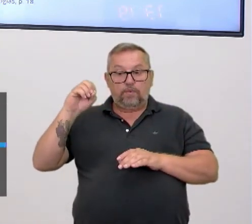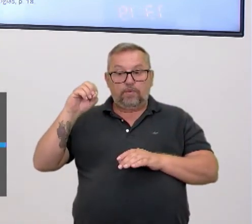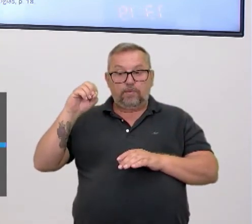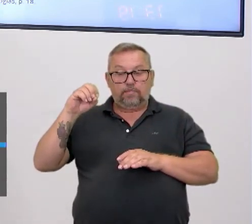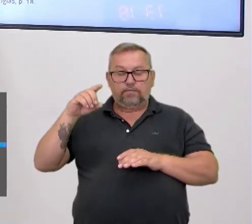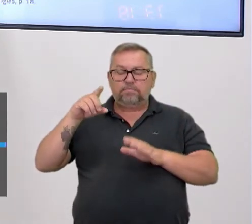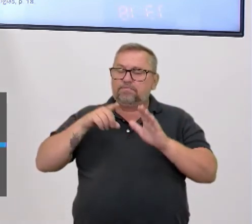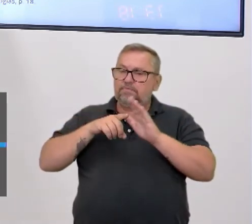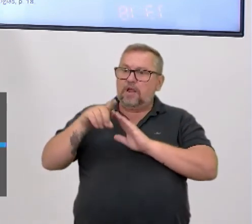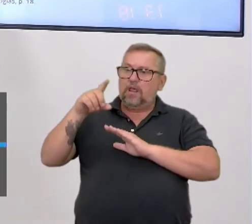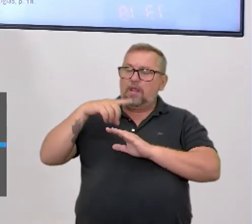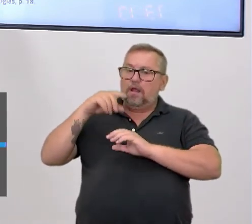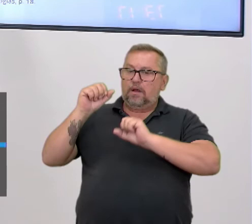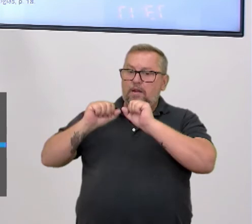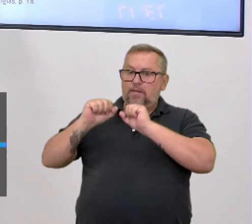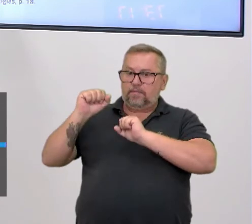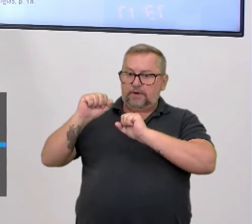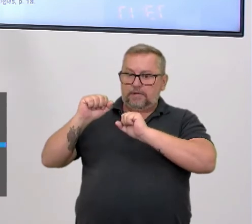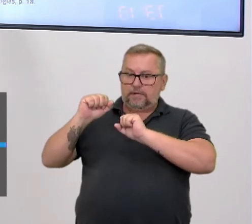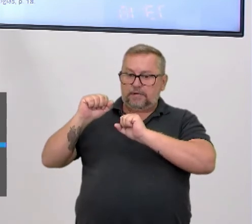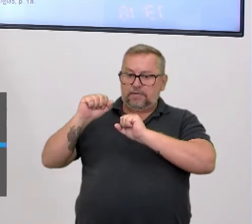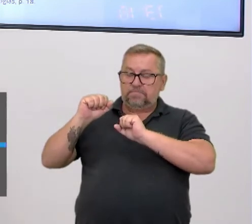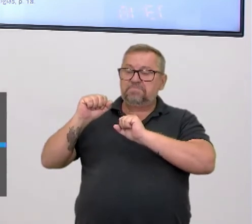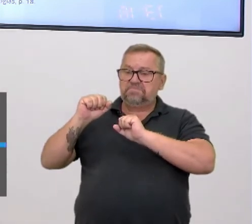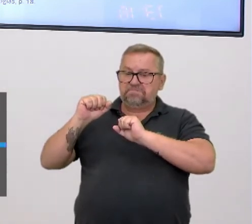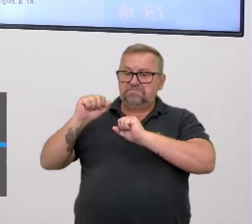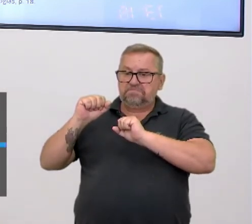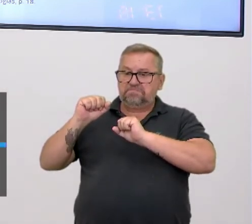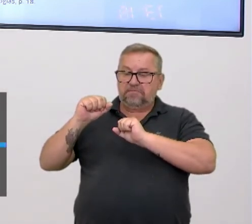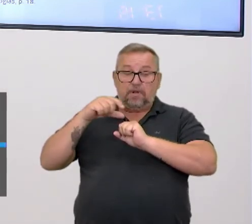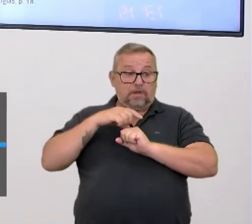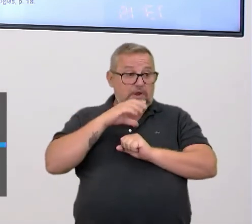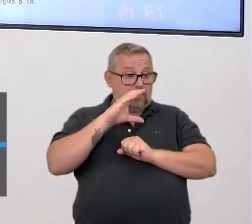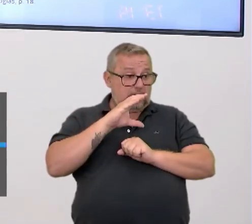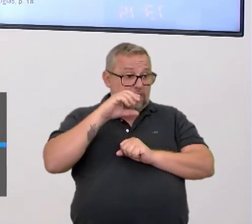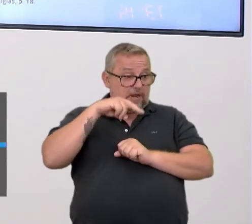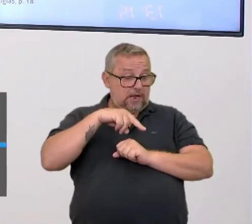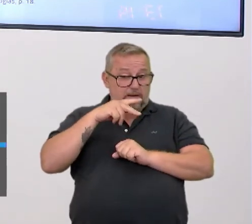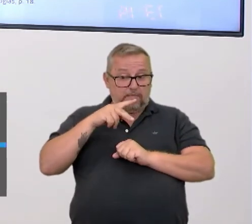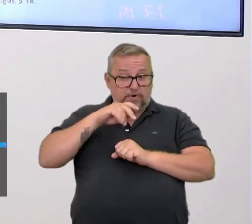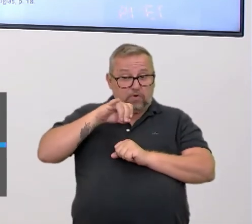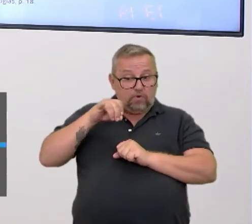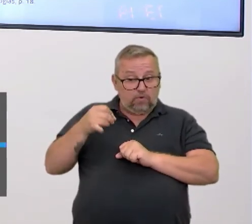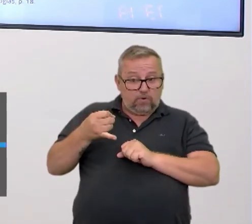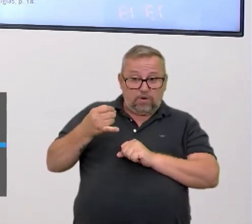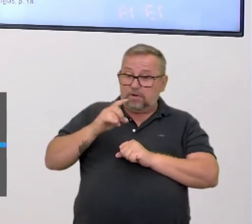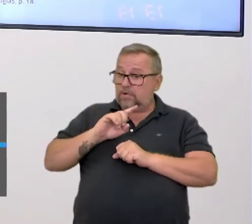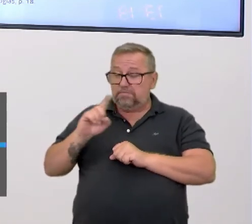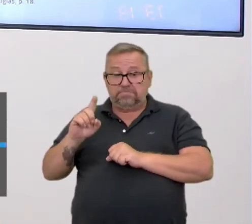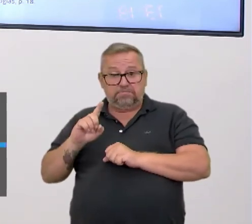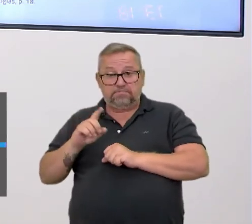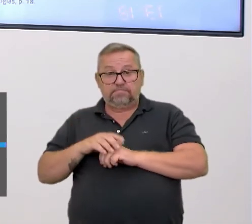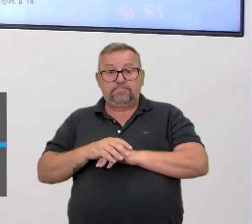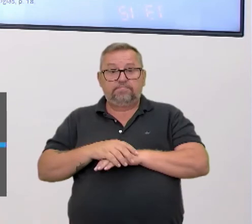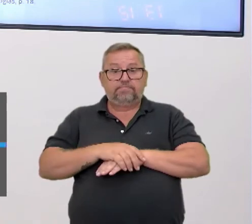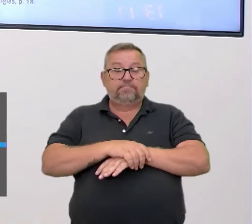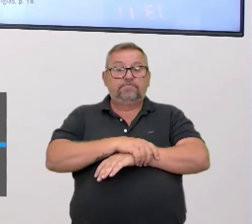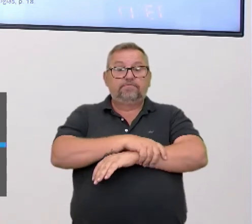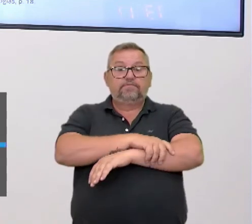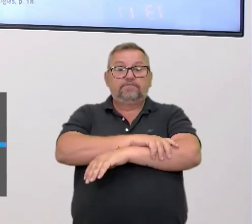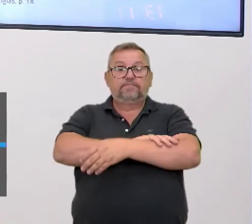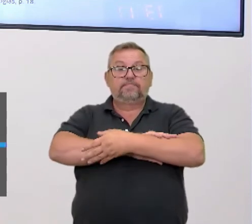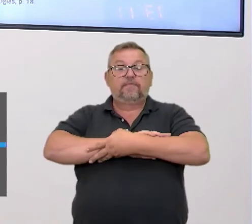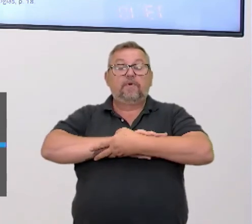ou não? Se ele tem uma empresa, essa empresa dele tem CNPJ ou não? Se ele tem CNPJ, ele pode o quê?